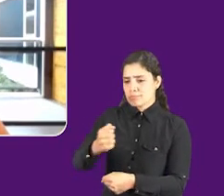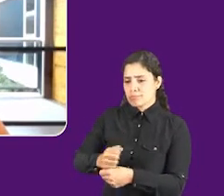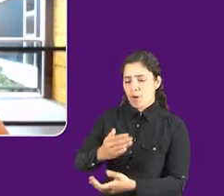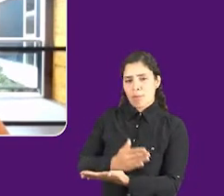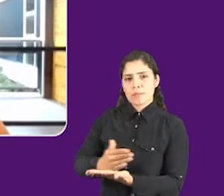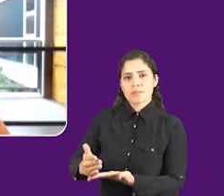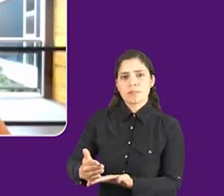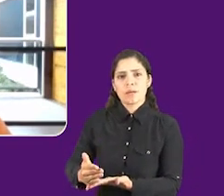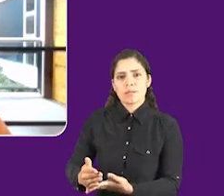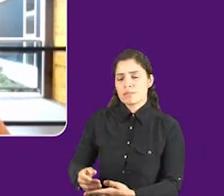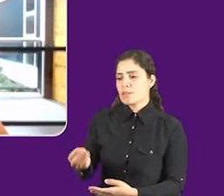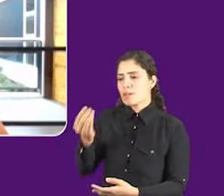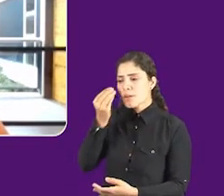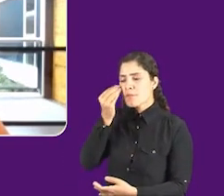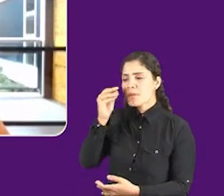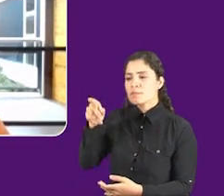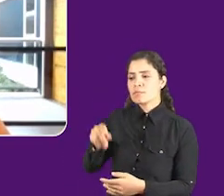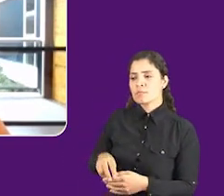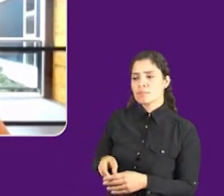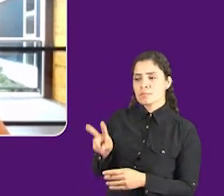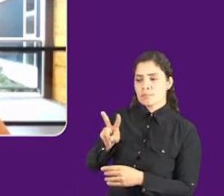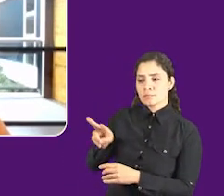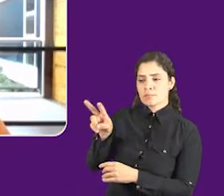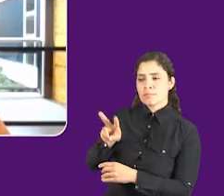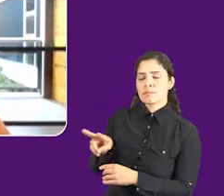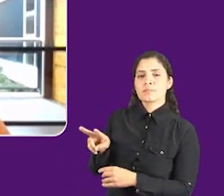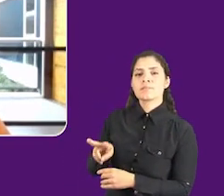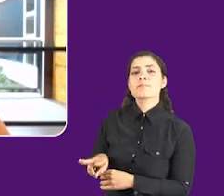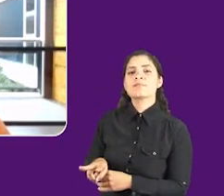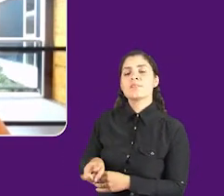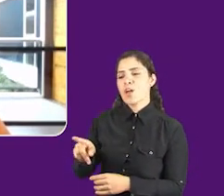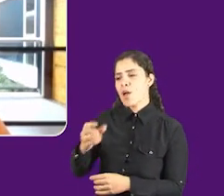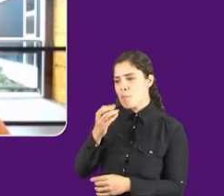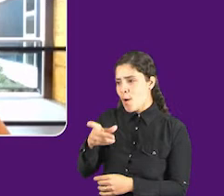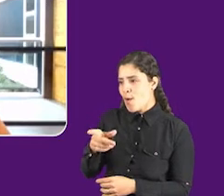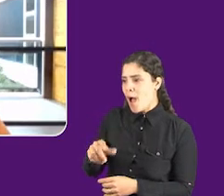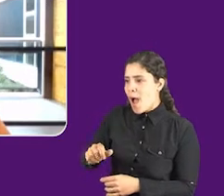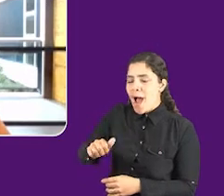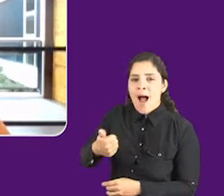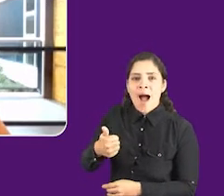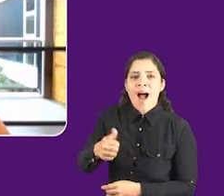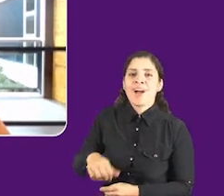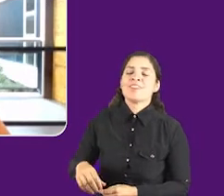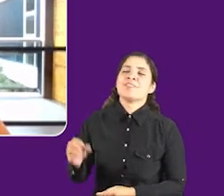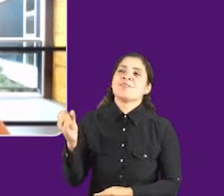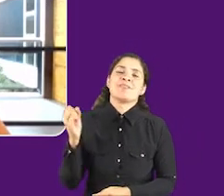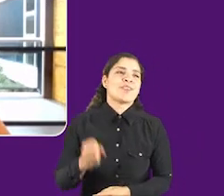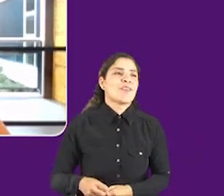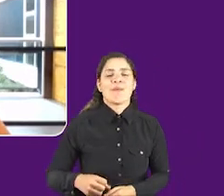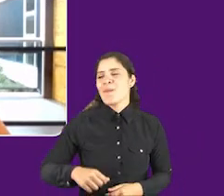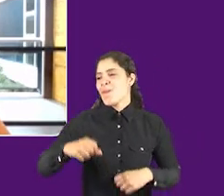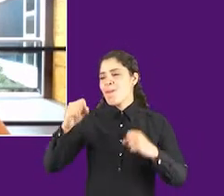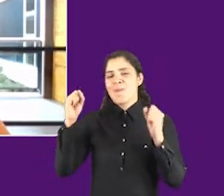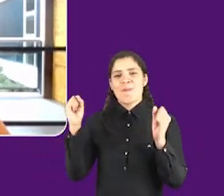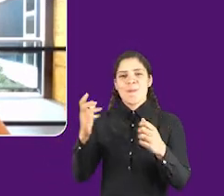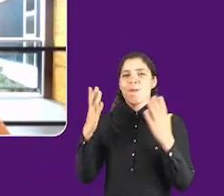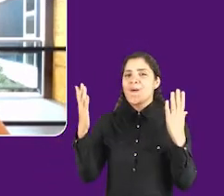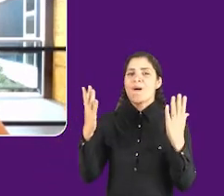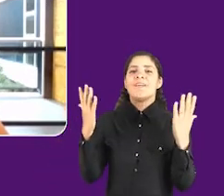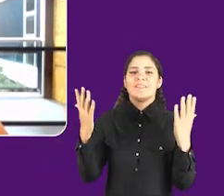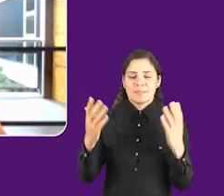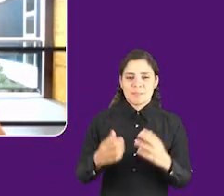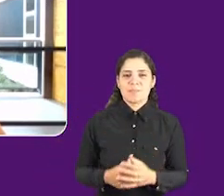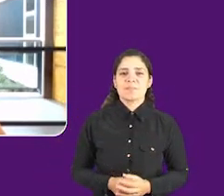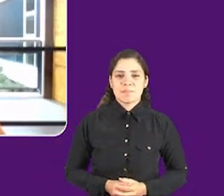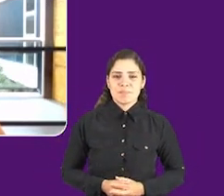vamos descobrir muitas coisas boas ele vai vai não saber muitos caminhos de desenvolvimento de inovação positivo